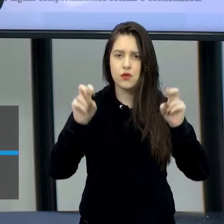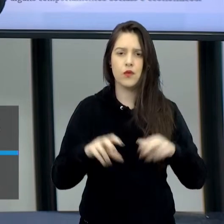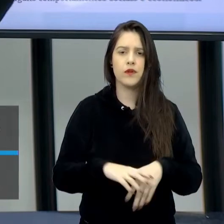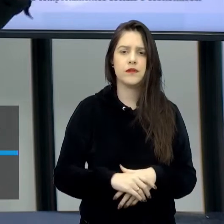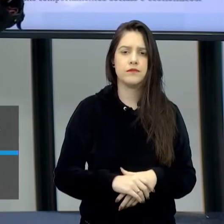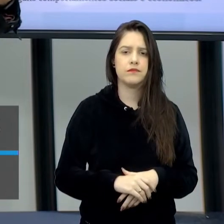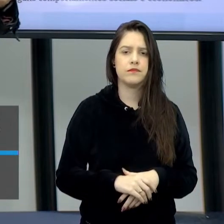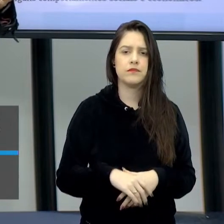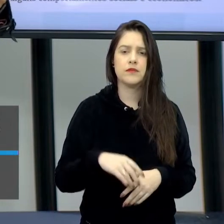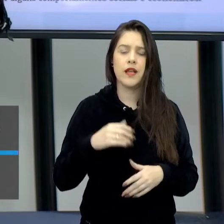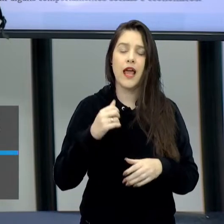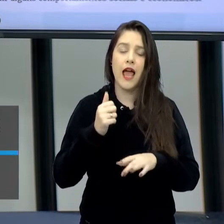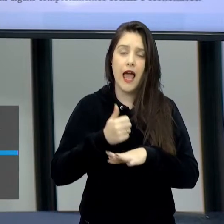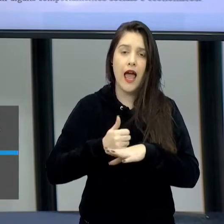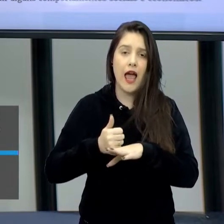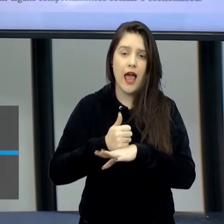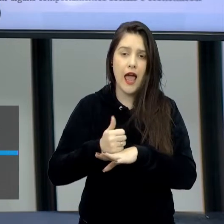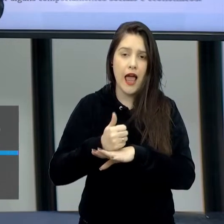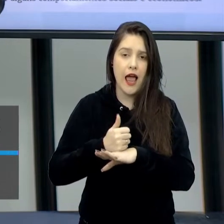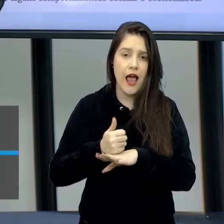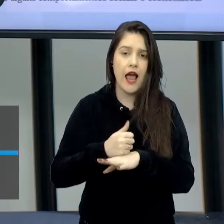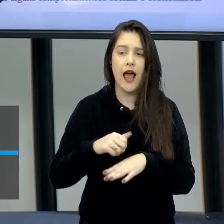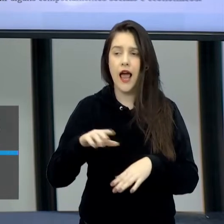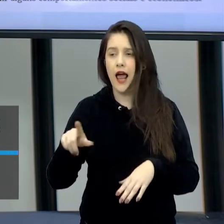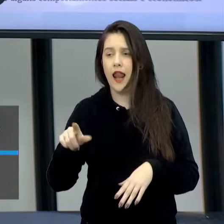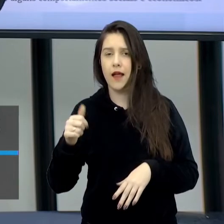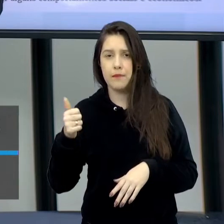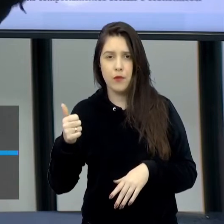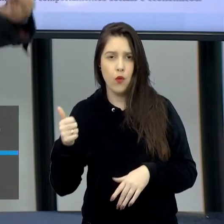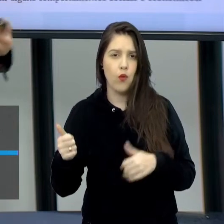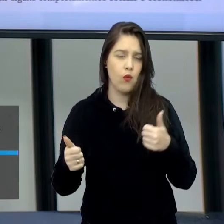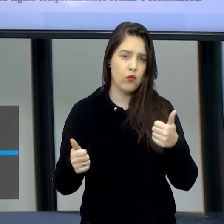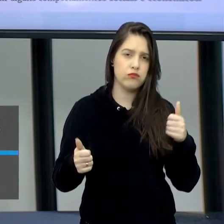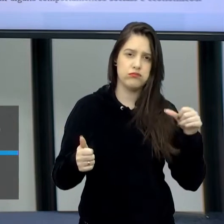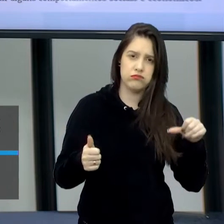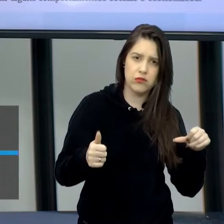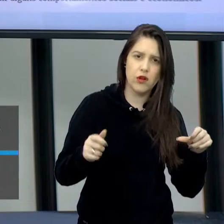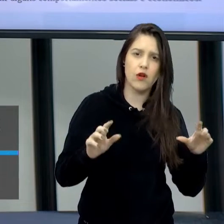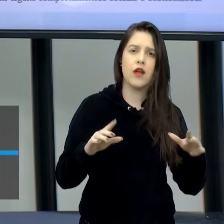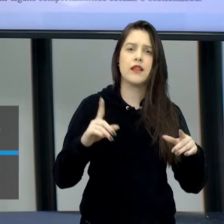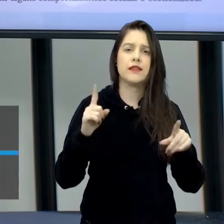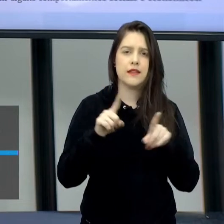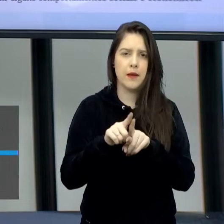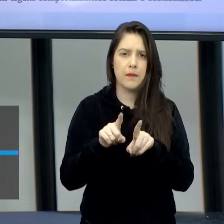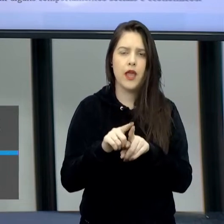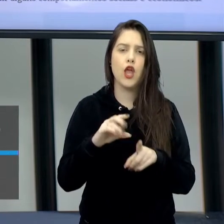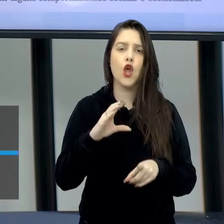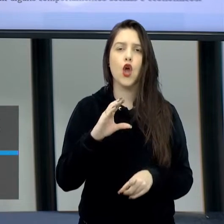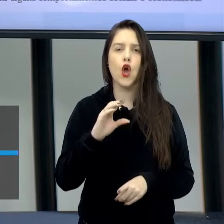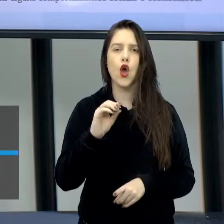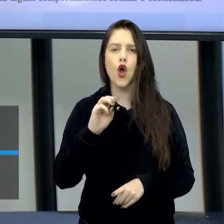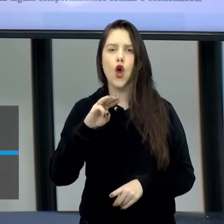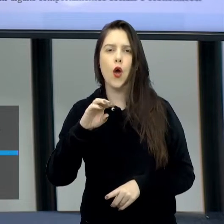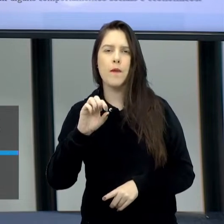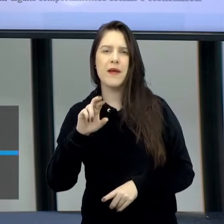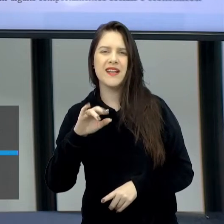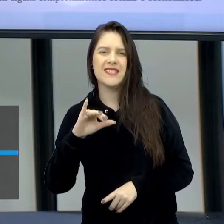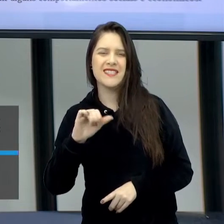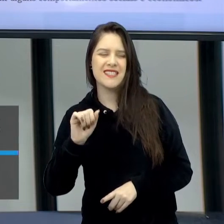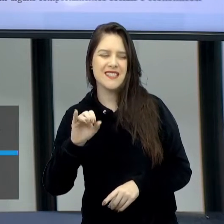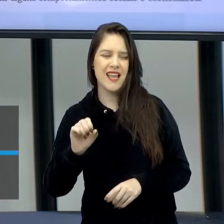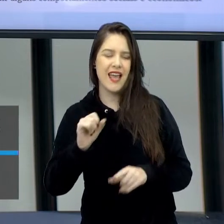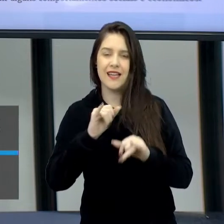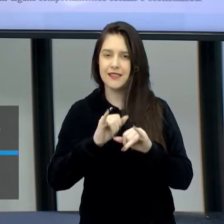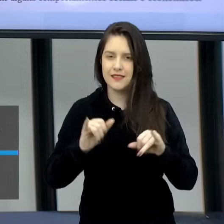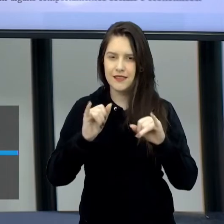de atletas de ponta, atletas não, os próprios comerciais, né? Então, é uma questão que